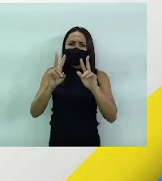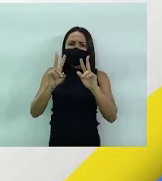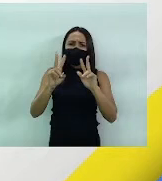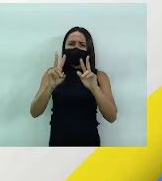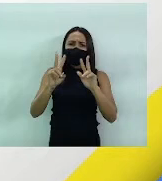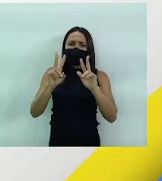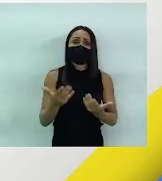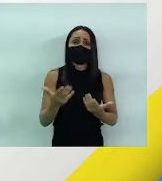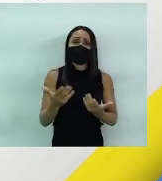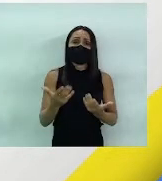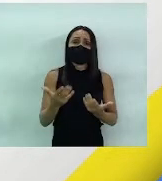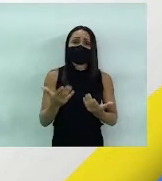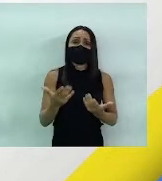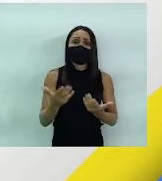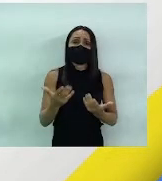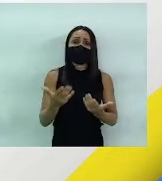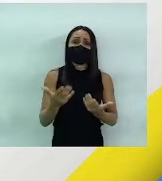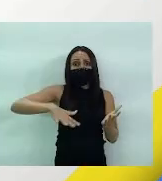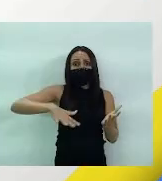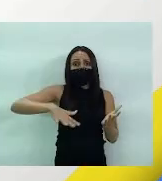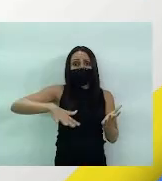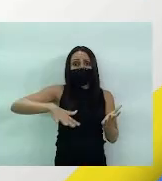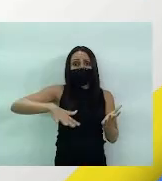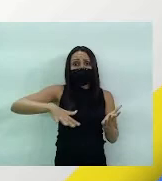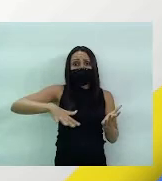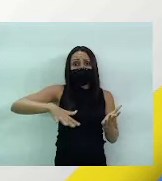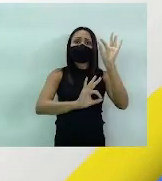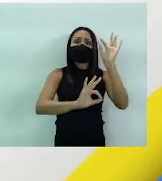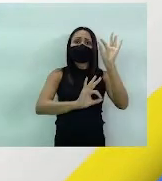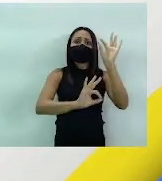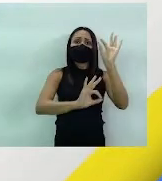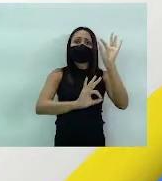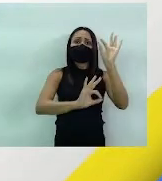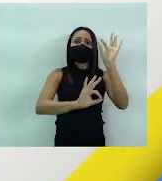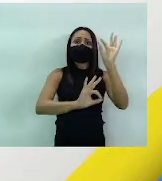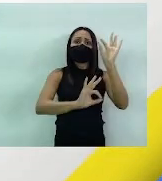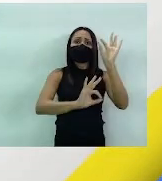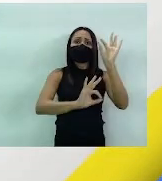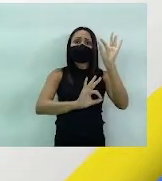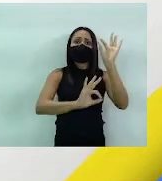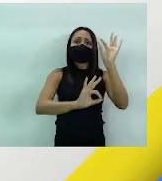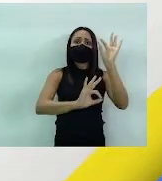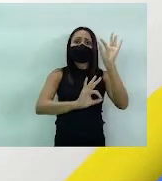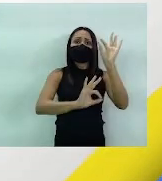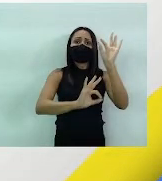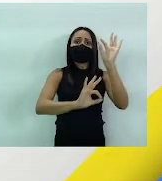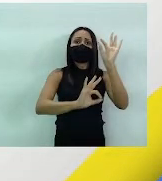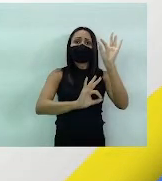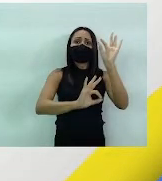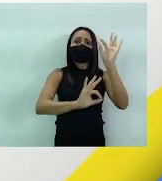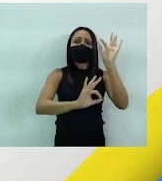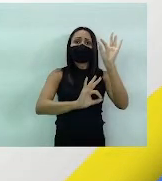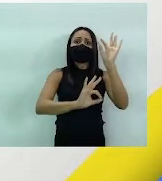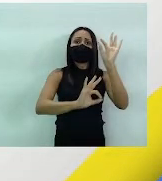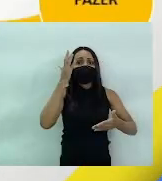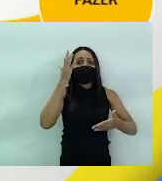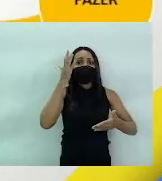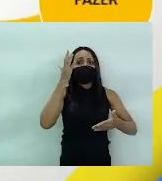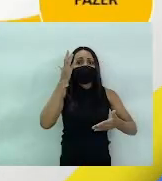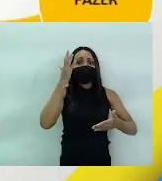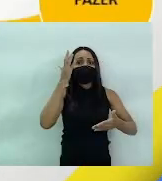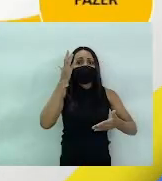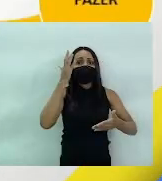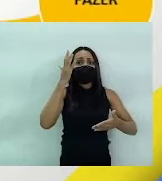de bonecos, pessoas com diversidades, livros, a mão de um adulto segurando a mão de uma criança e